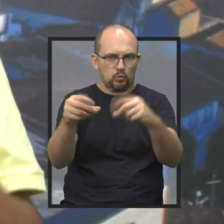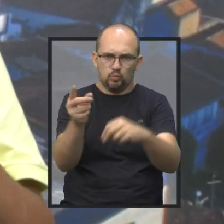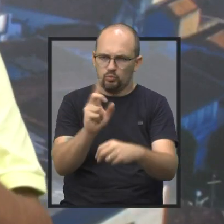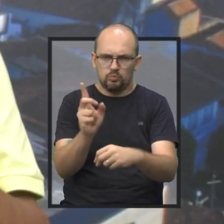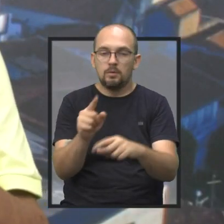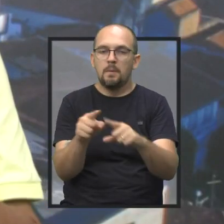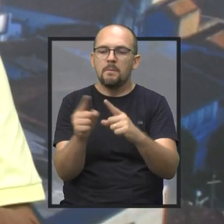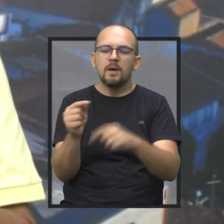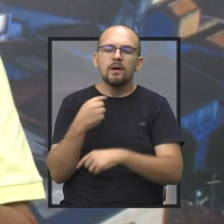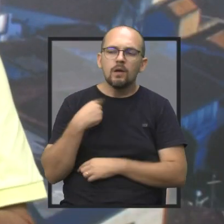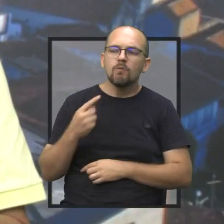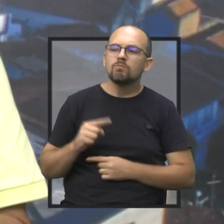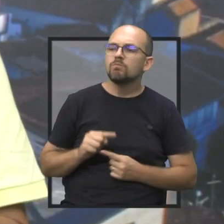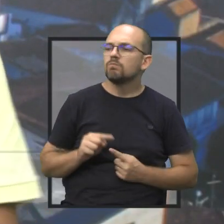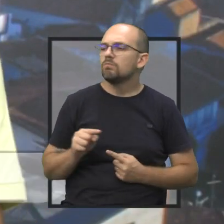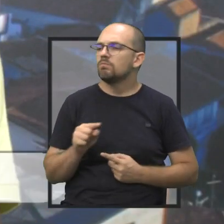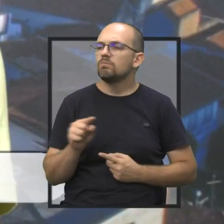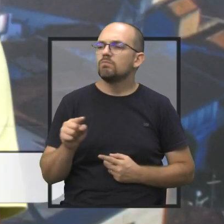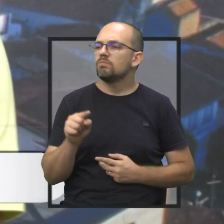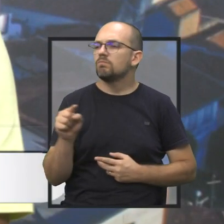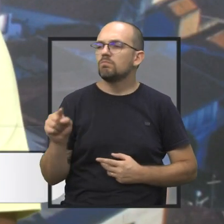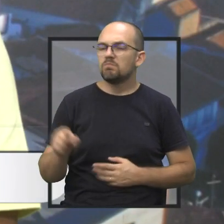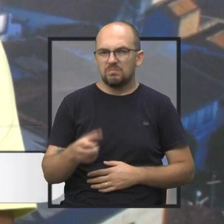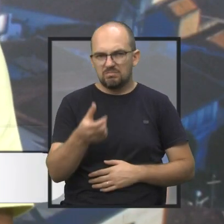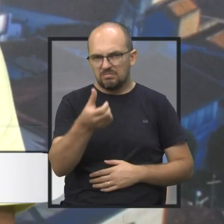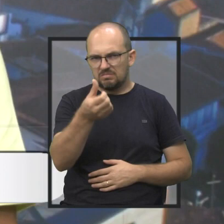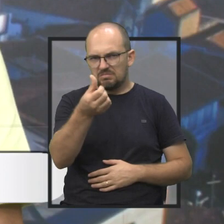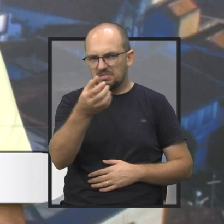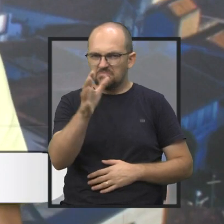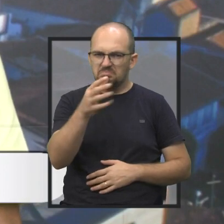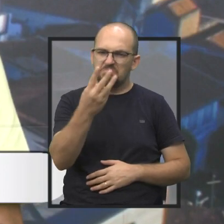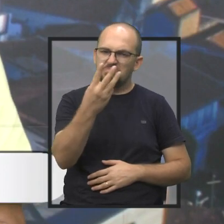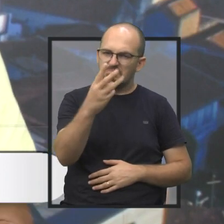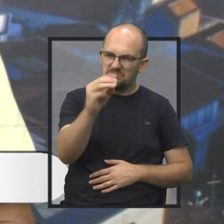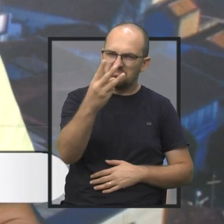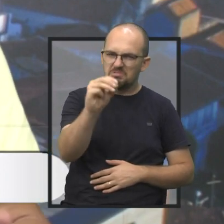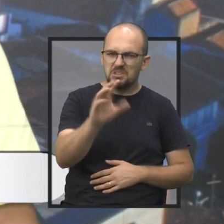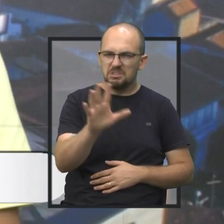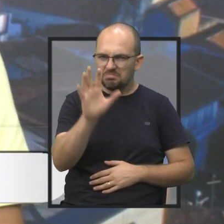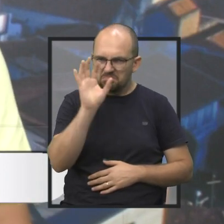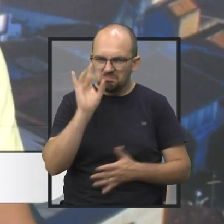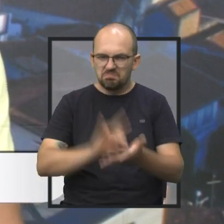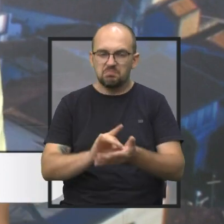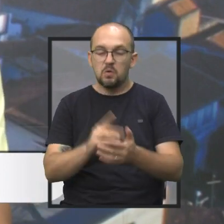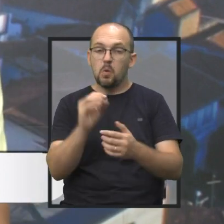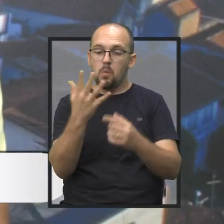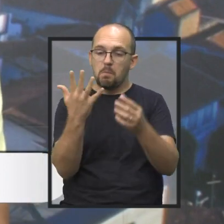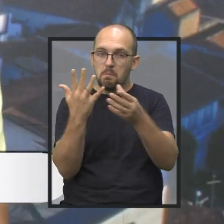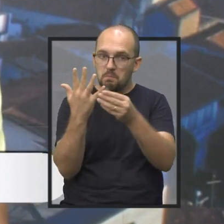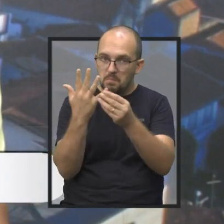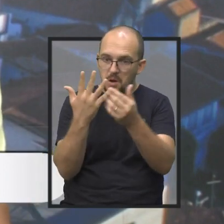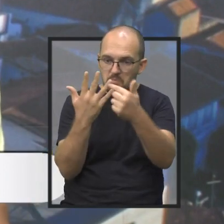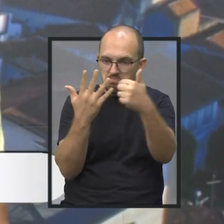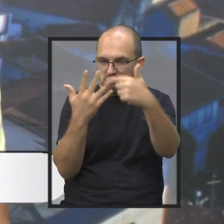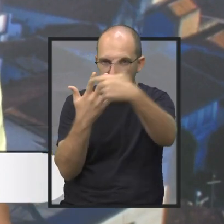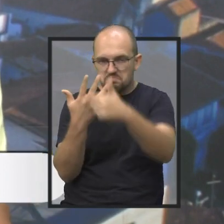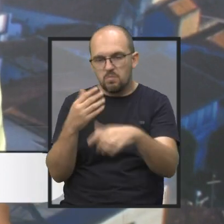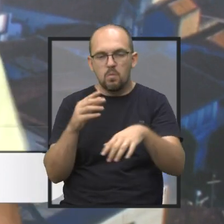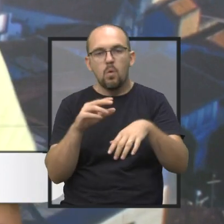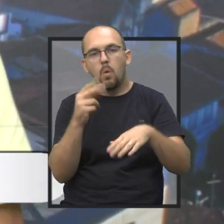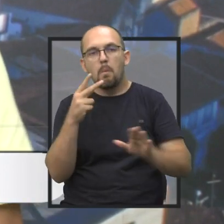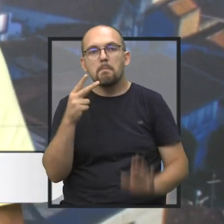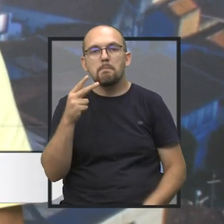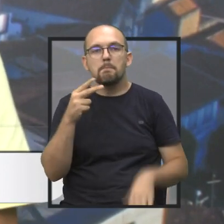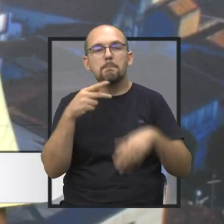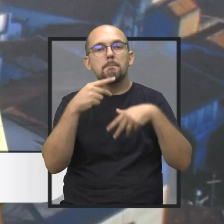passar, mas mais de 30 sim. Ou era dedo, ou era mão, ou perna, ou joelho, né?